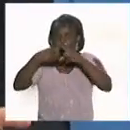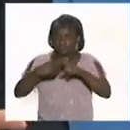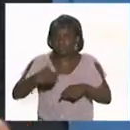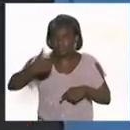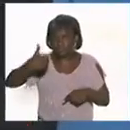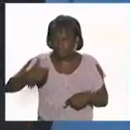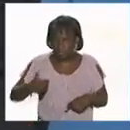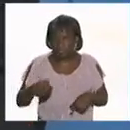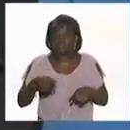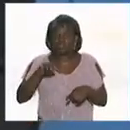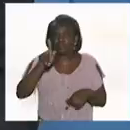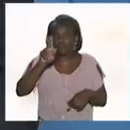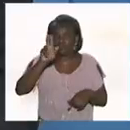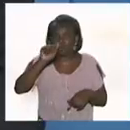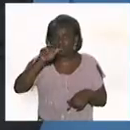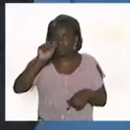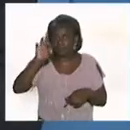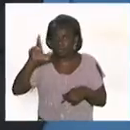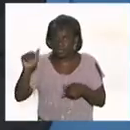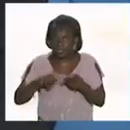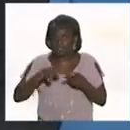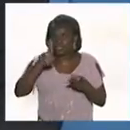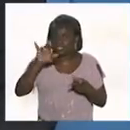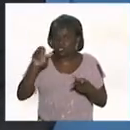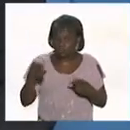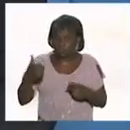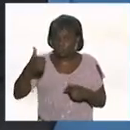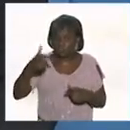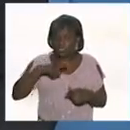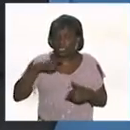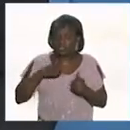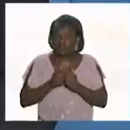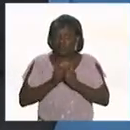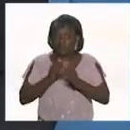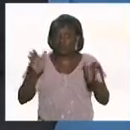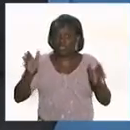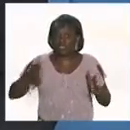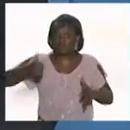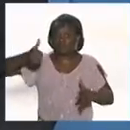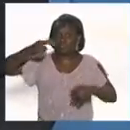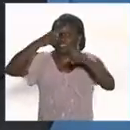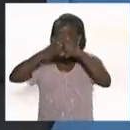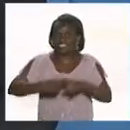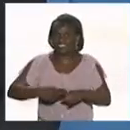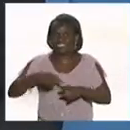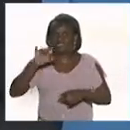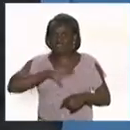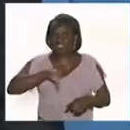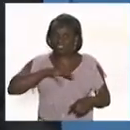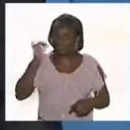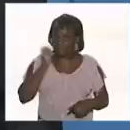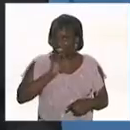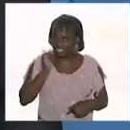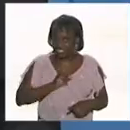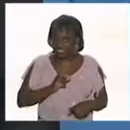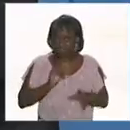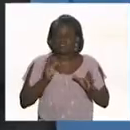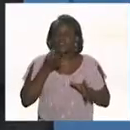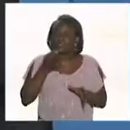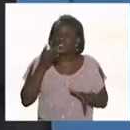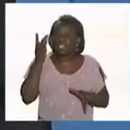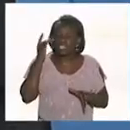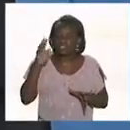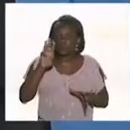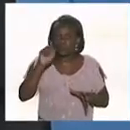Taça Guanabara e também da Taça Rio. E na primeira rodada, nós vamos ter um clássico, que vai ser Vasco e Fluminense. Na